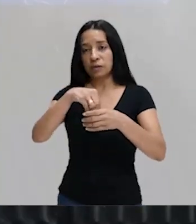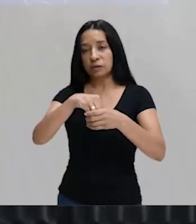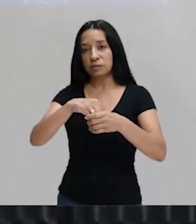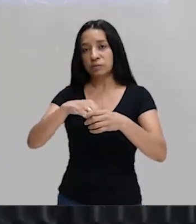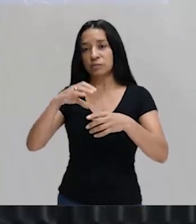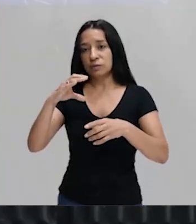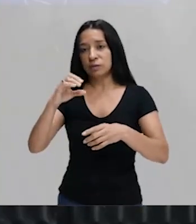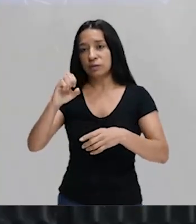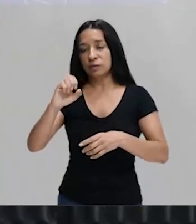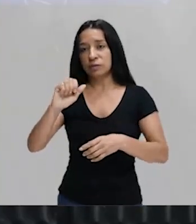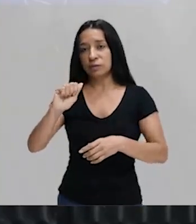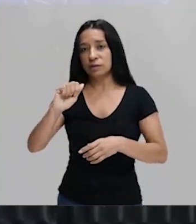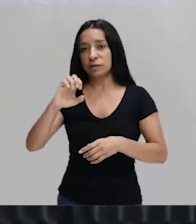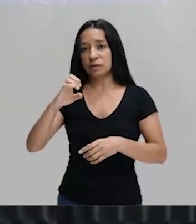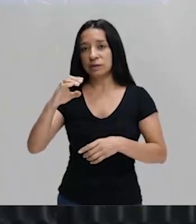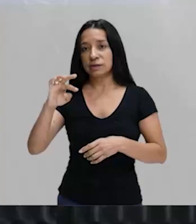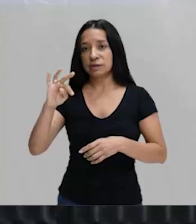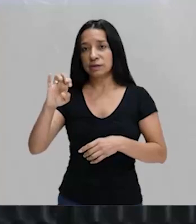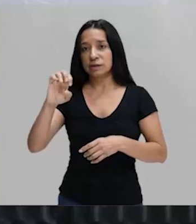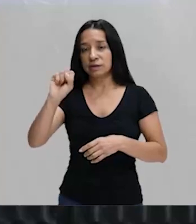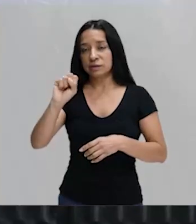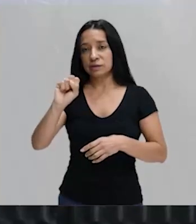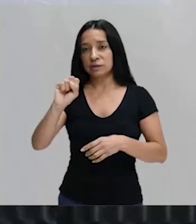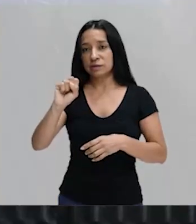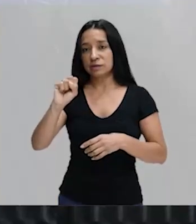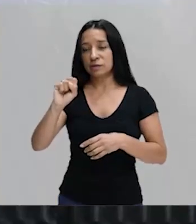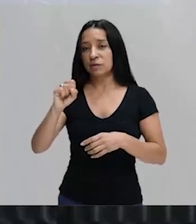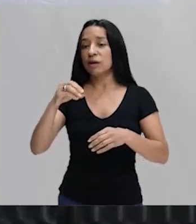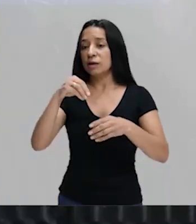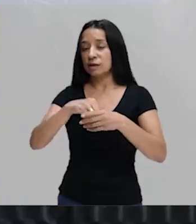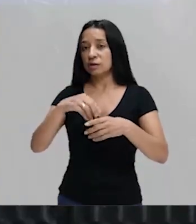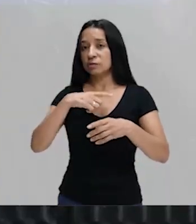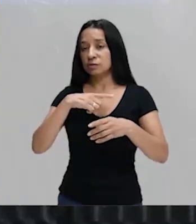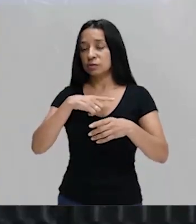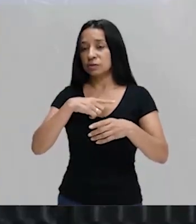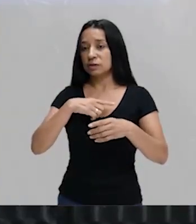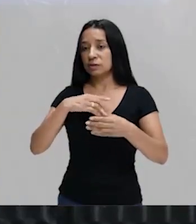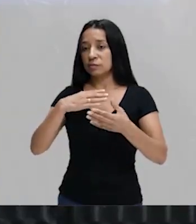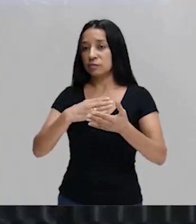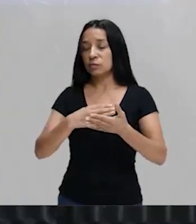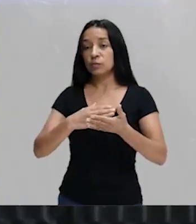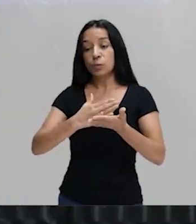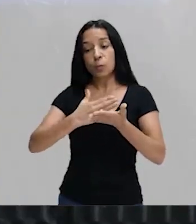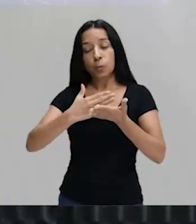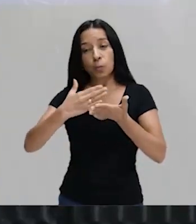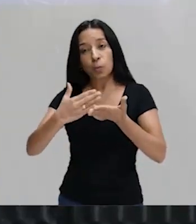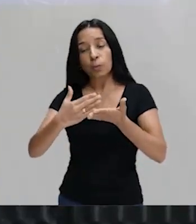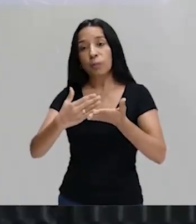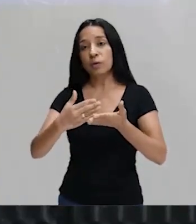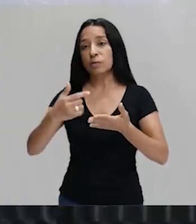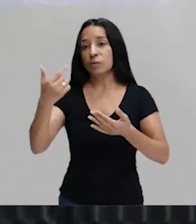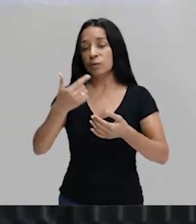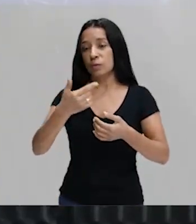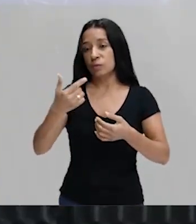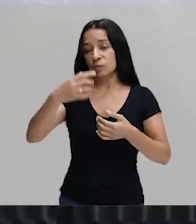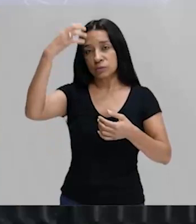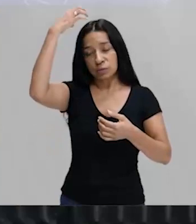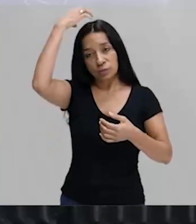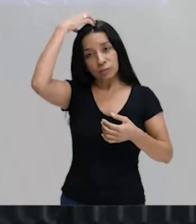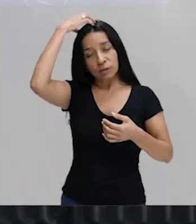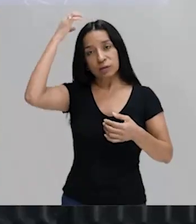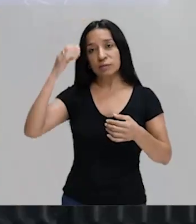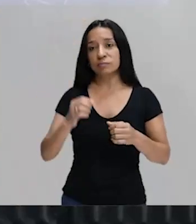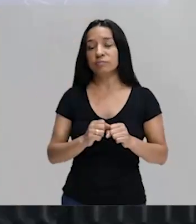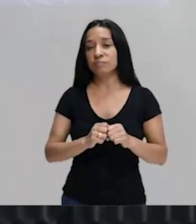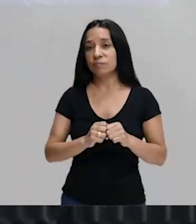do Segundo Império, em 1842. Tentaram, mas não conseguiram. É lógico que os liberais, quando pensaram